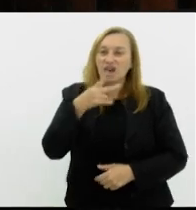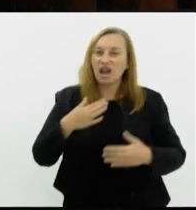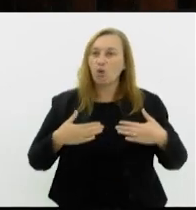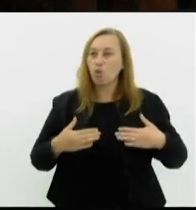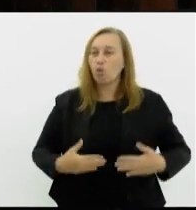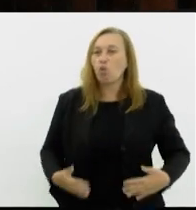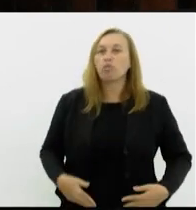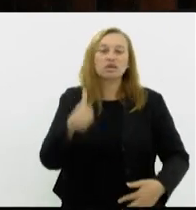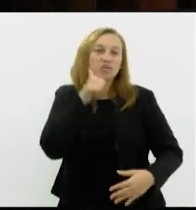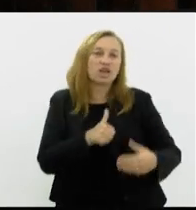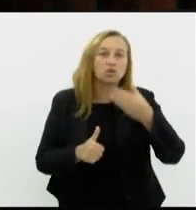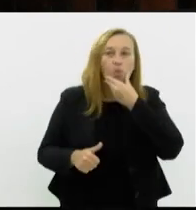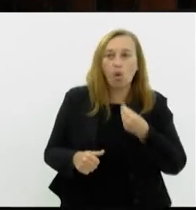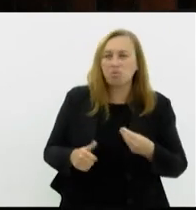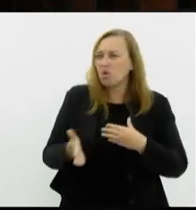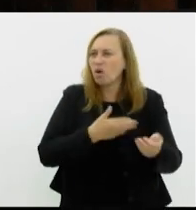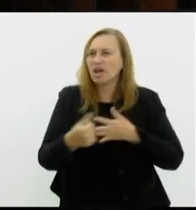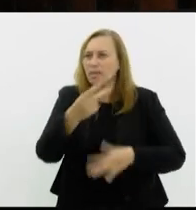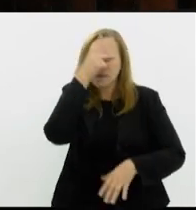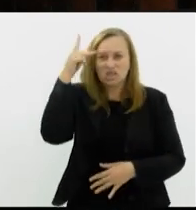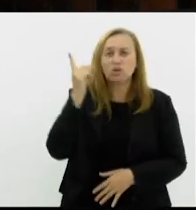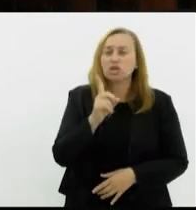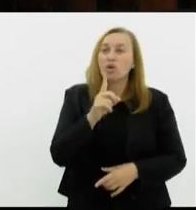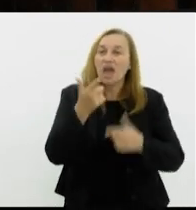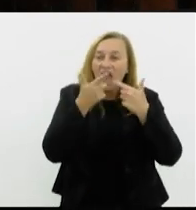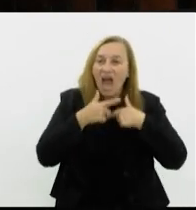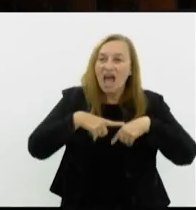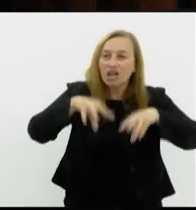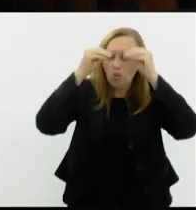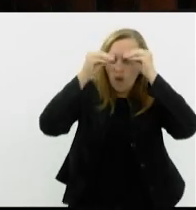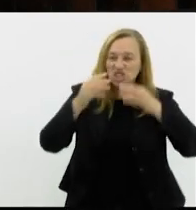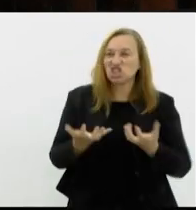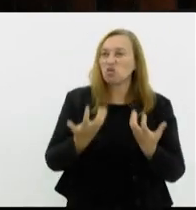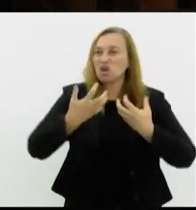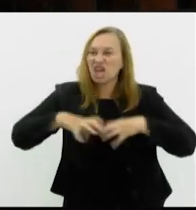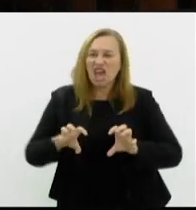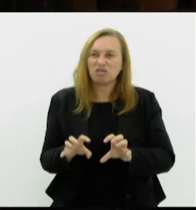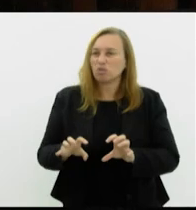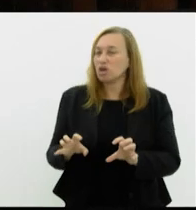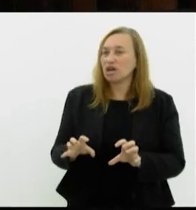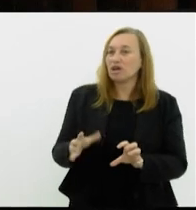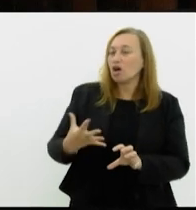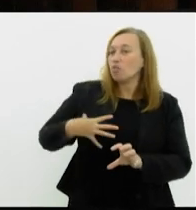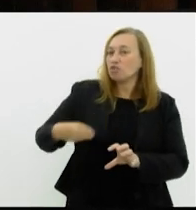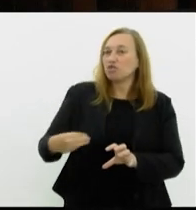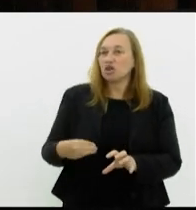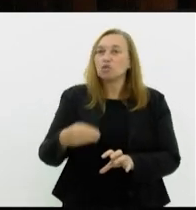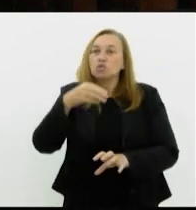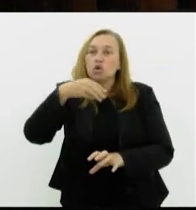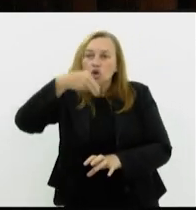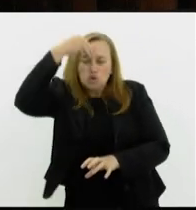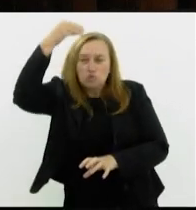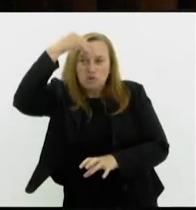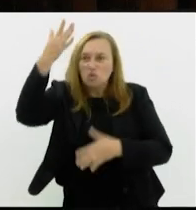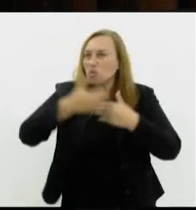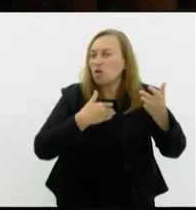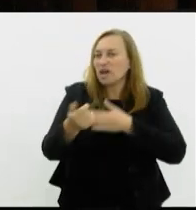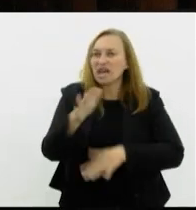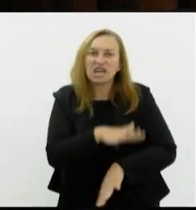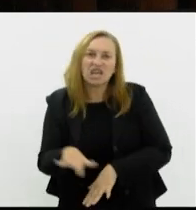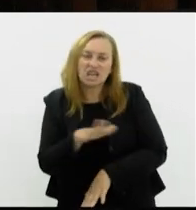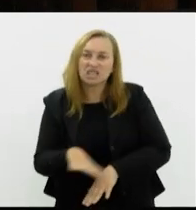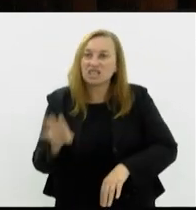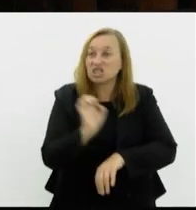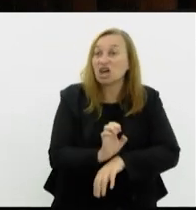seja lá de quem for, não é a linguagem que eu quero para o meu filho, para a minha filha, para o meu sobrinho ou qualquer criança desse Estado. O que